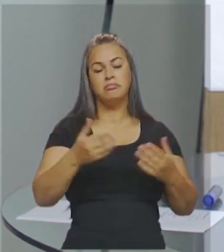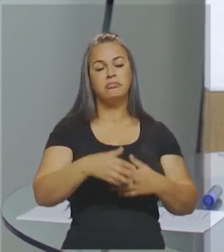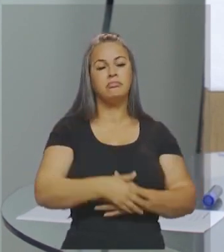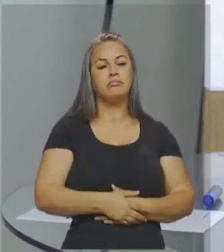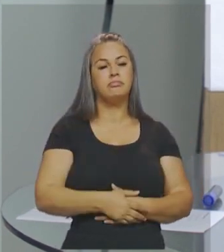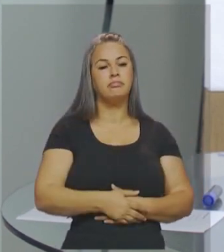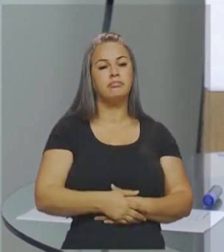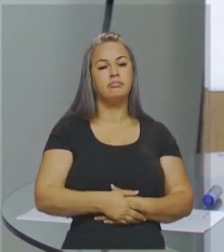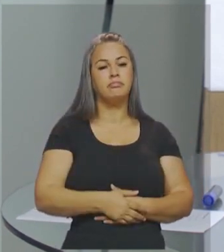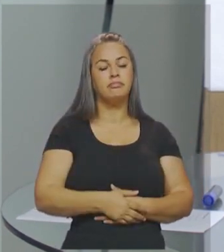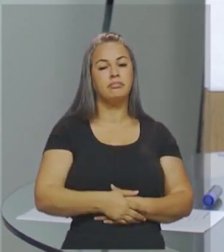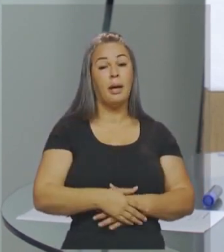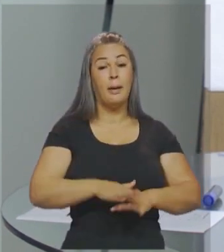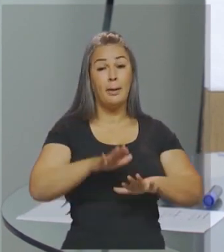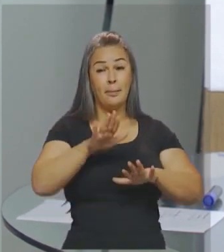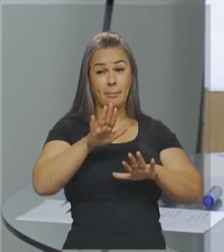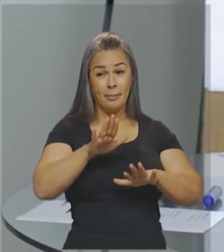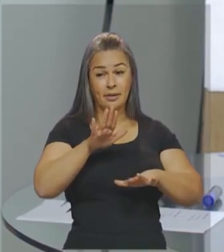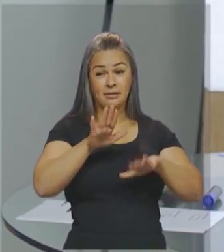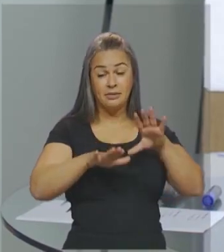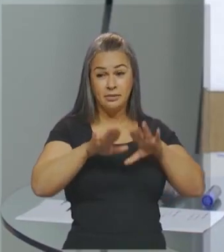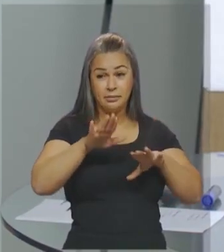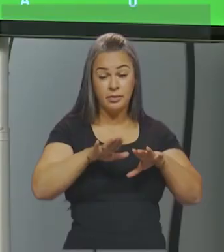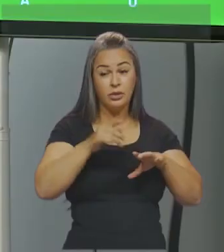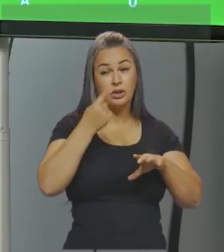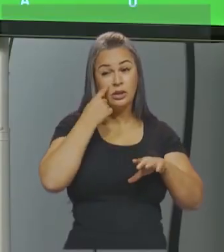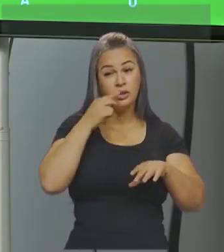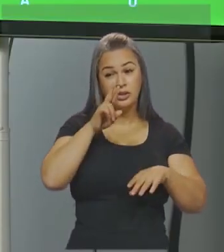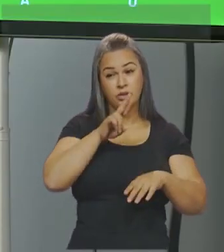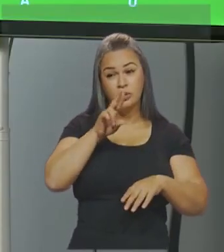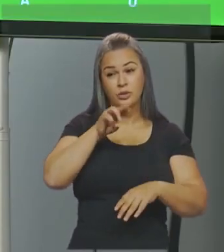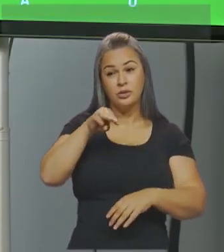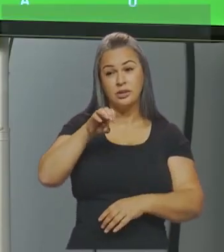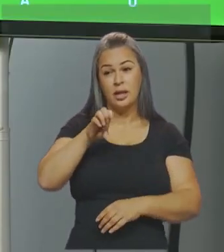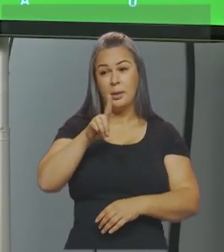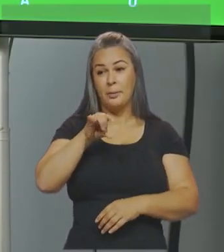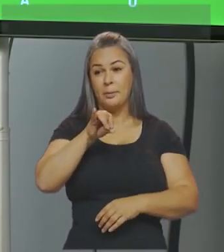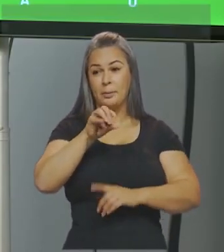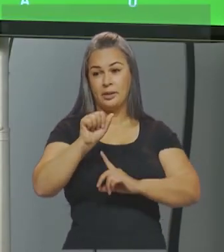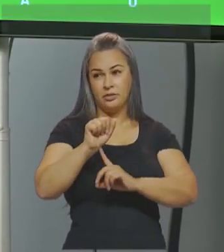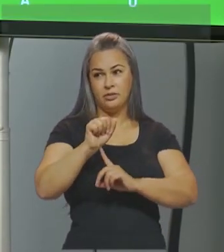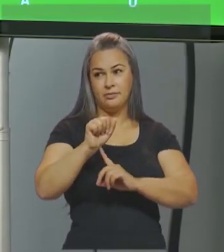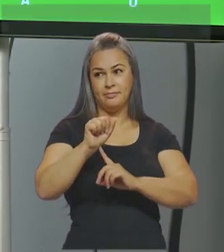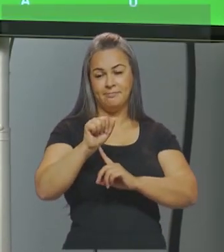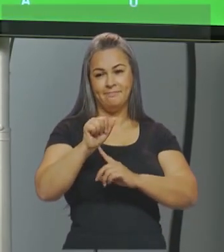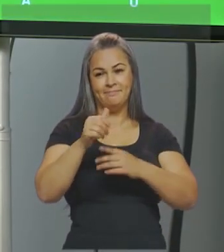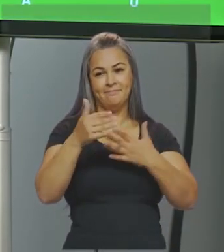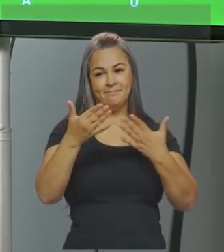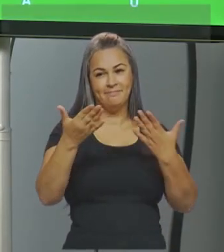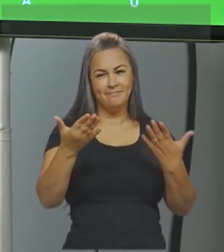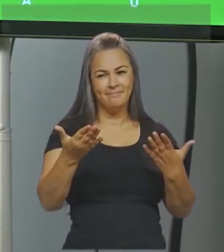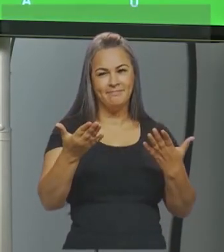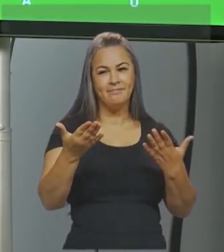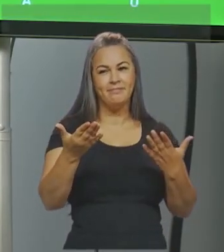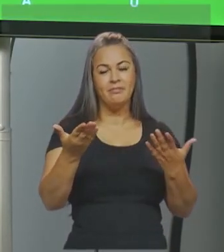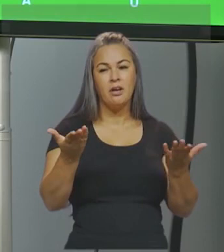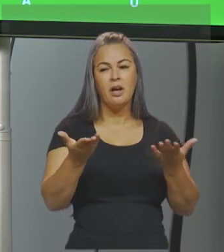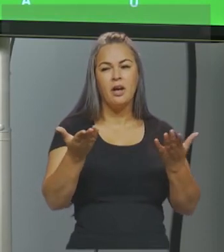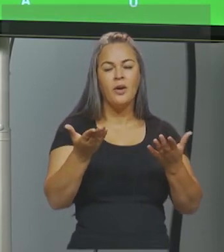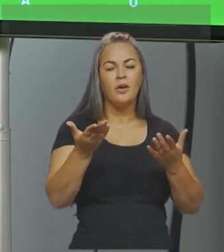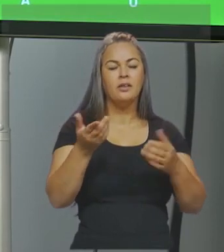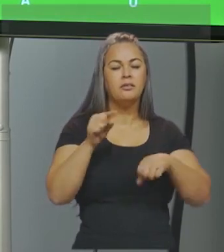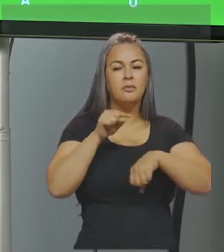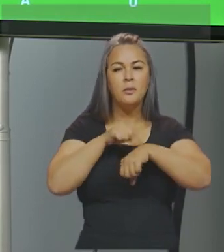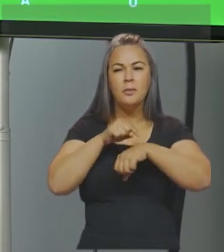na maioria das vezes, a gente utiliza a média. Obrigada, professor César. Chegou a hora de mais uma pequena pausa.